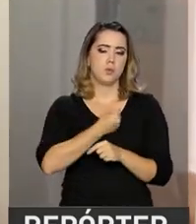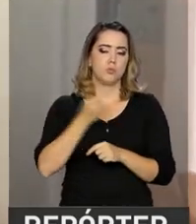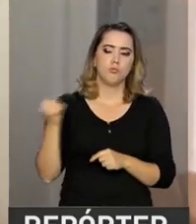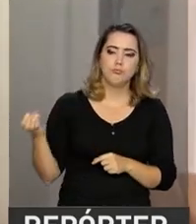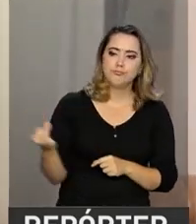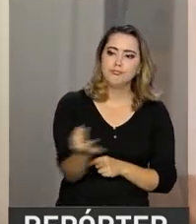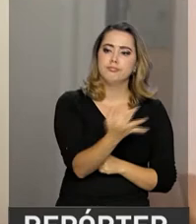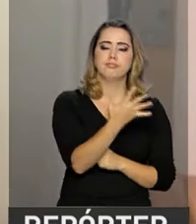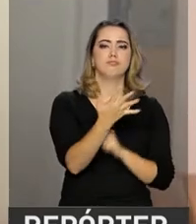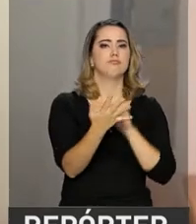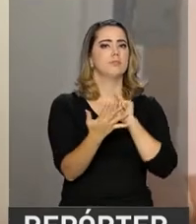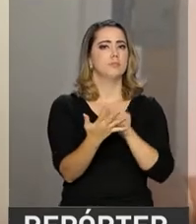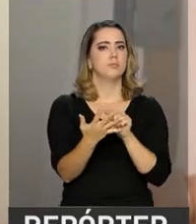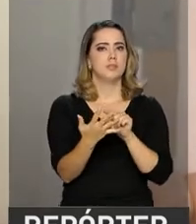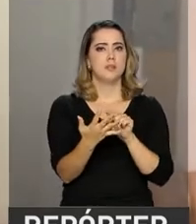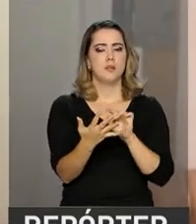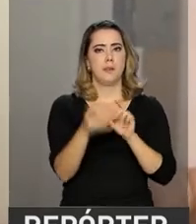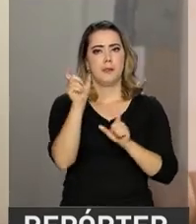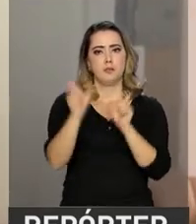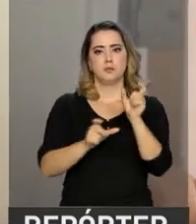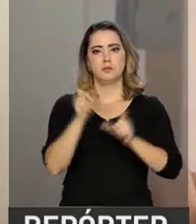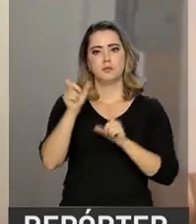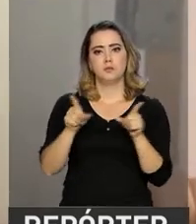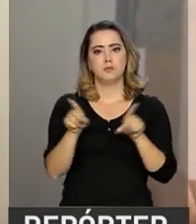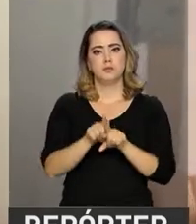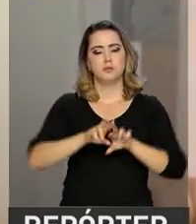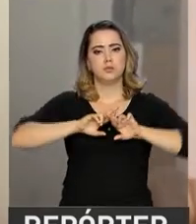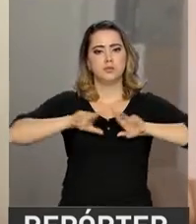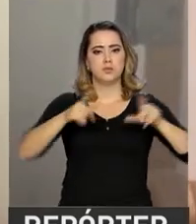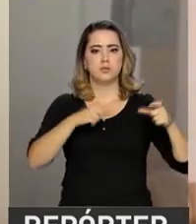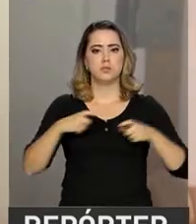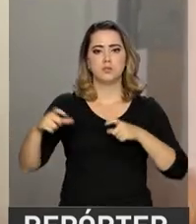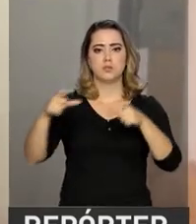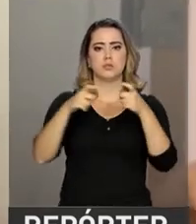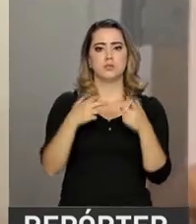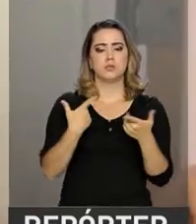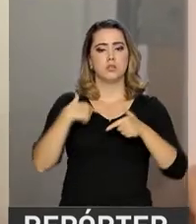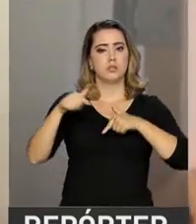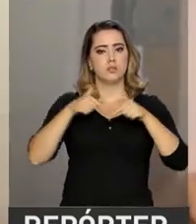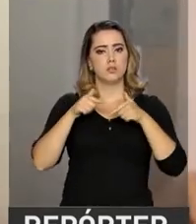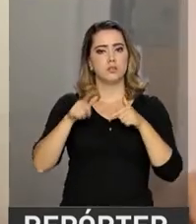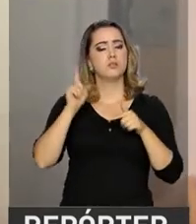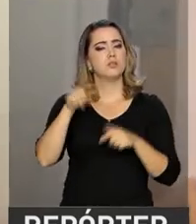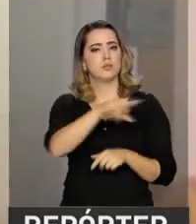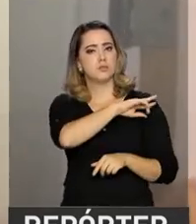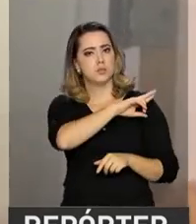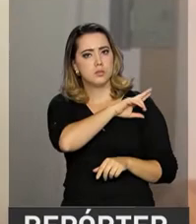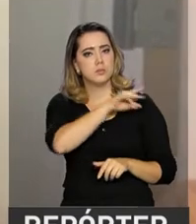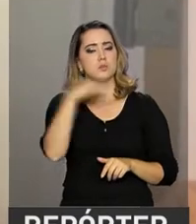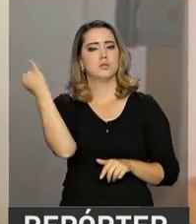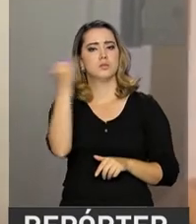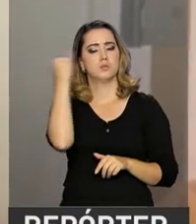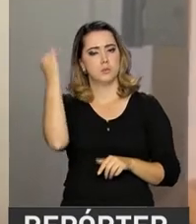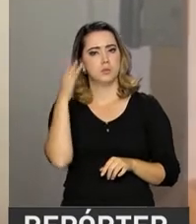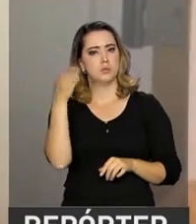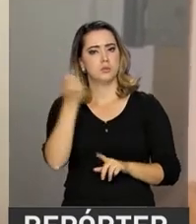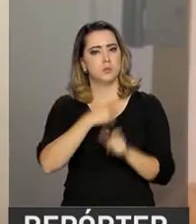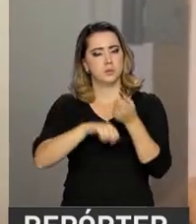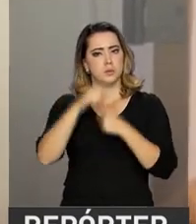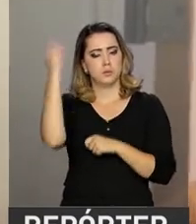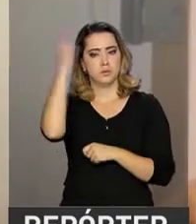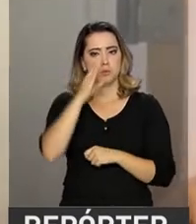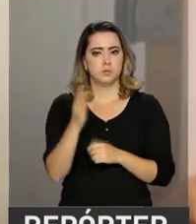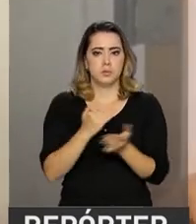enorme de pessoas em diversos campos de atividade muito representativos e muito importantes para a economia